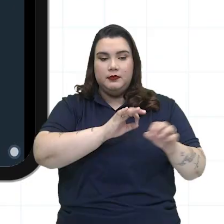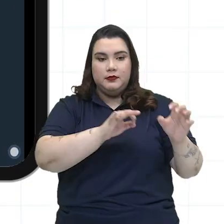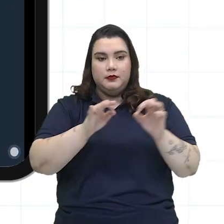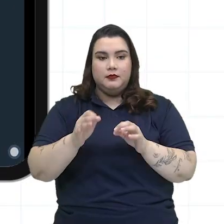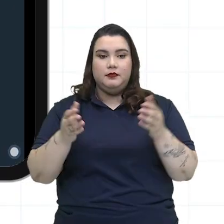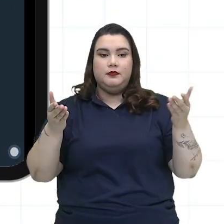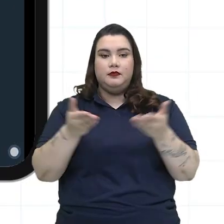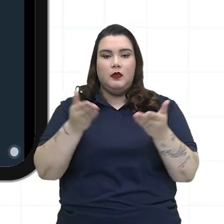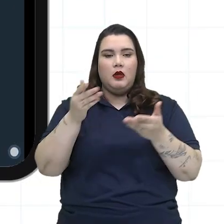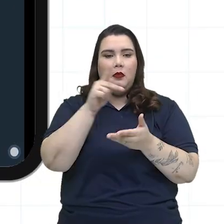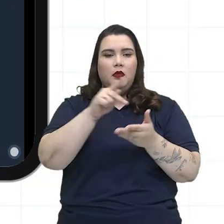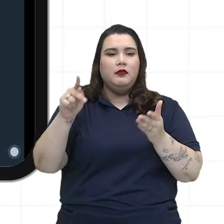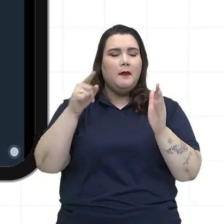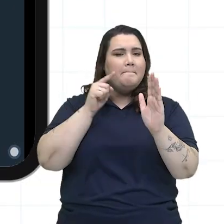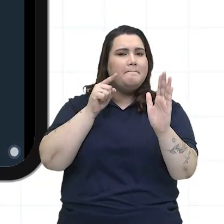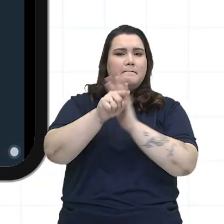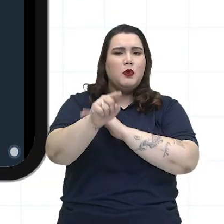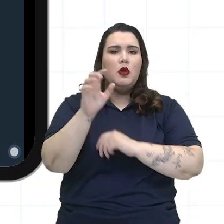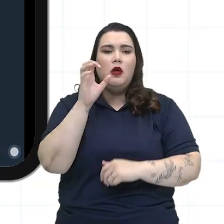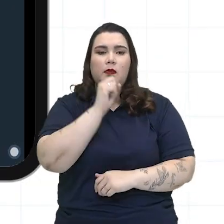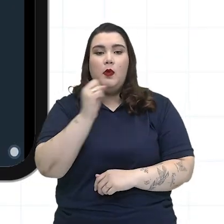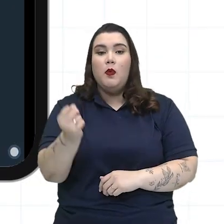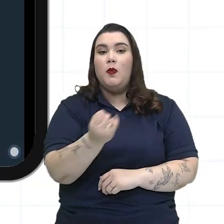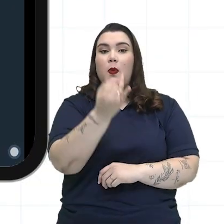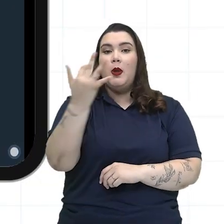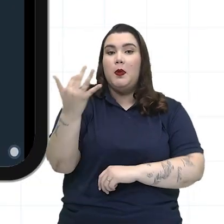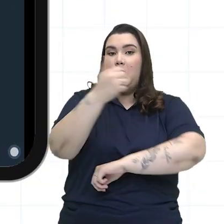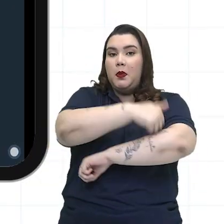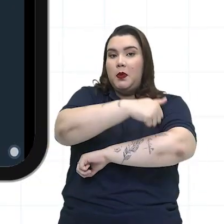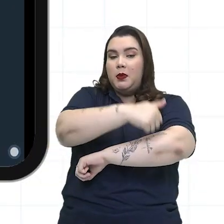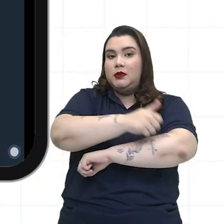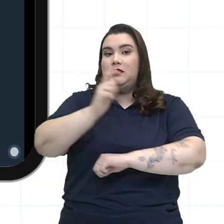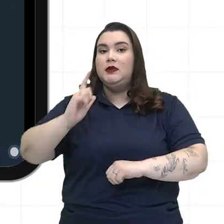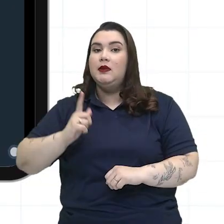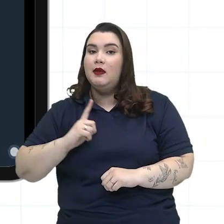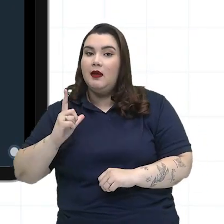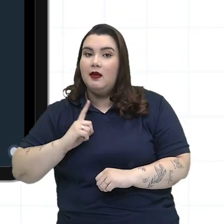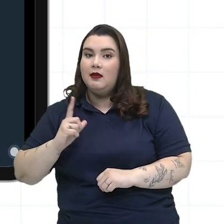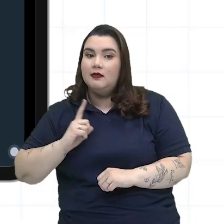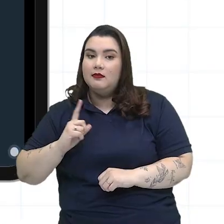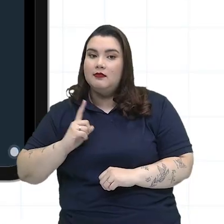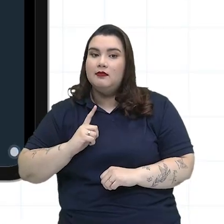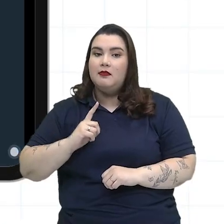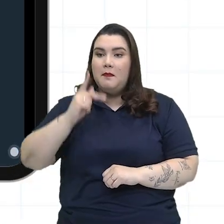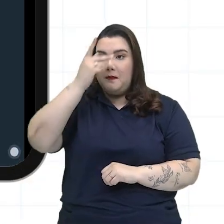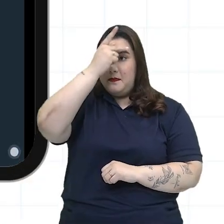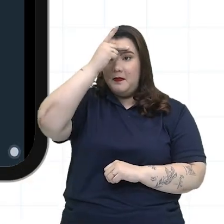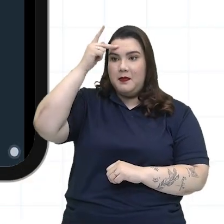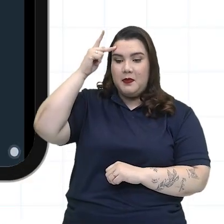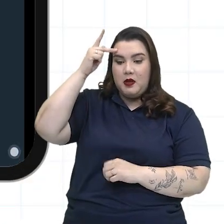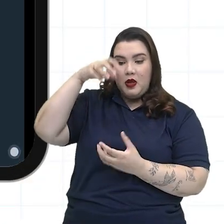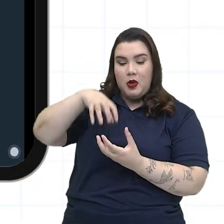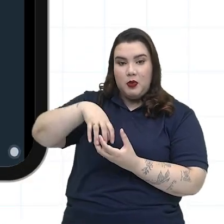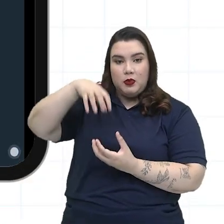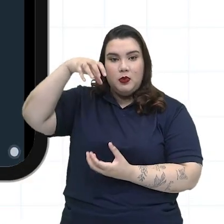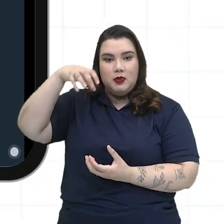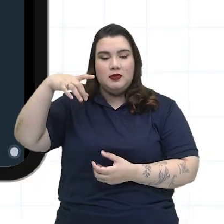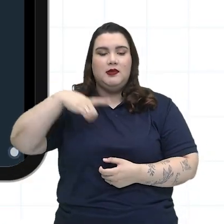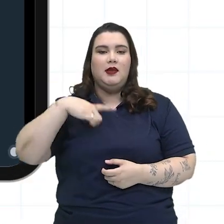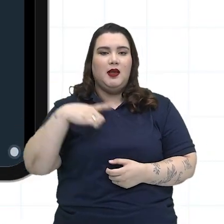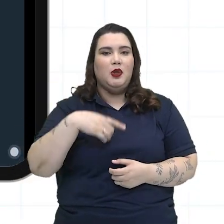agora a professora faz uma pergunta rápida. Quantos ossos nós temos? Uma pessoa adulta, professora,